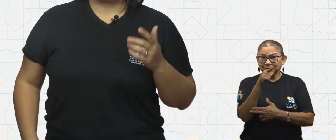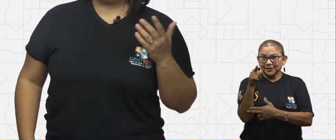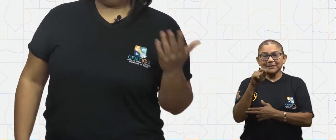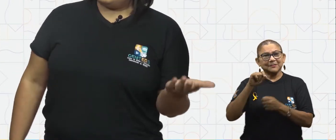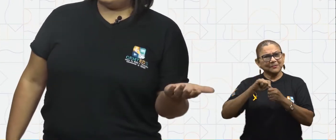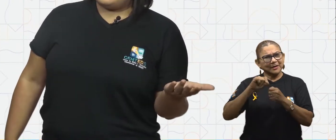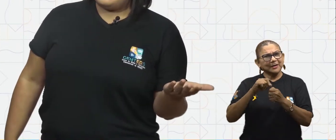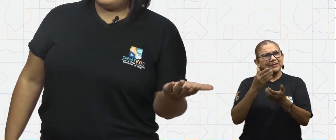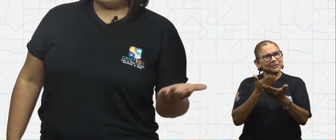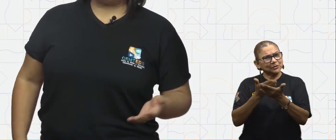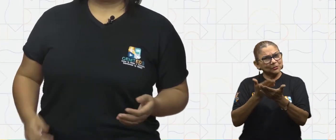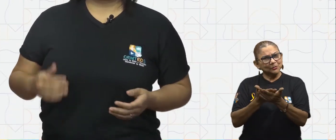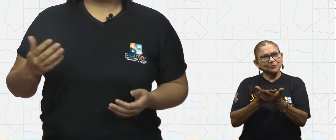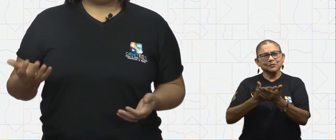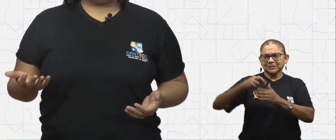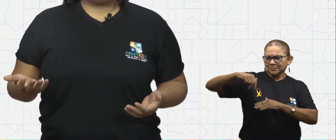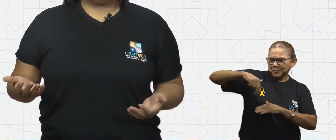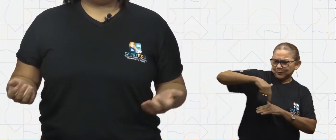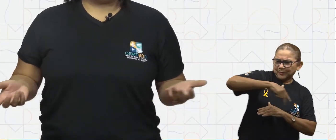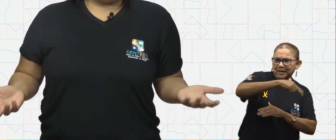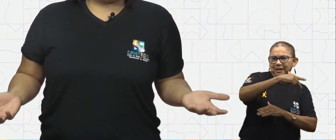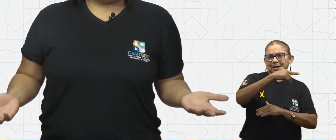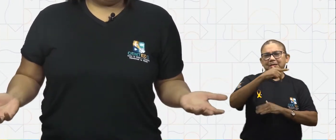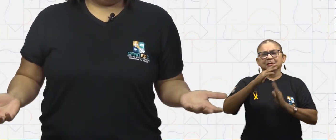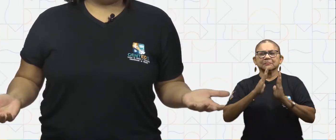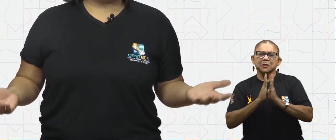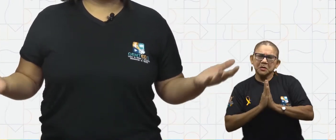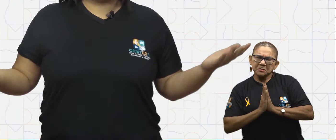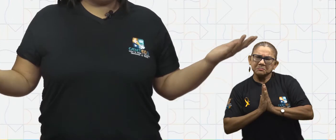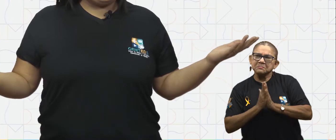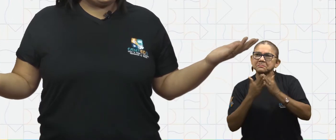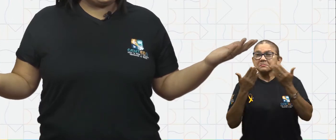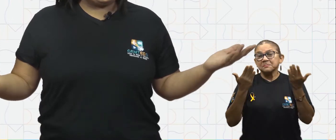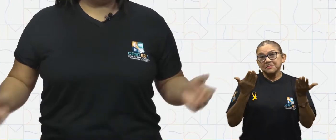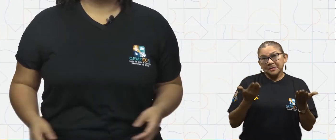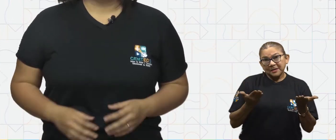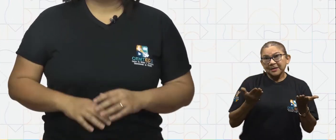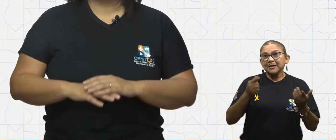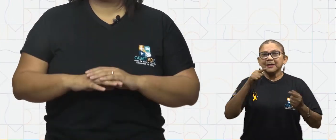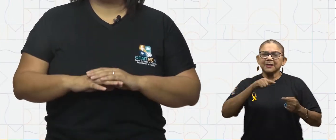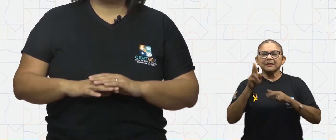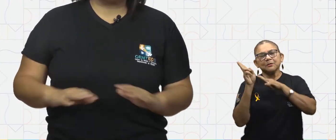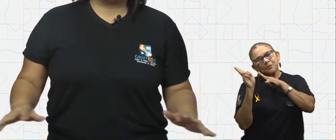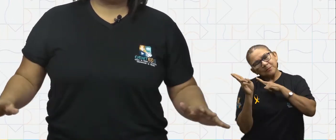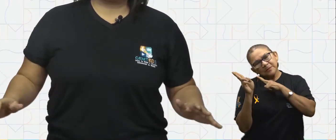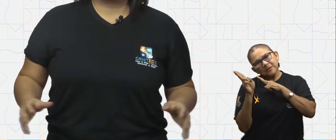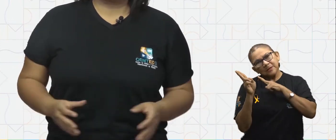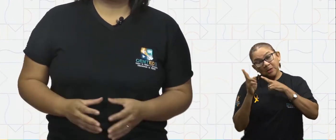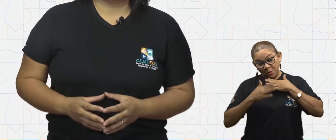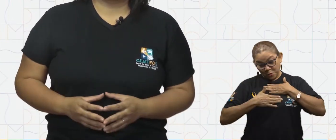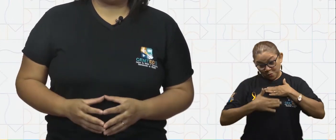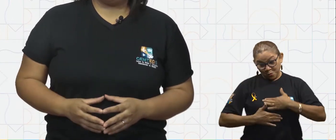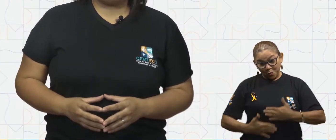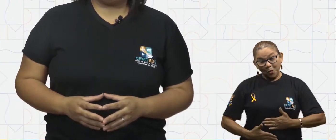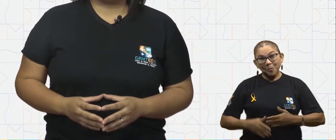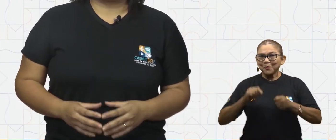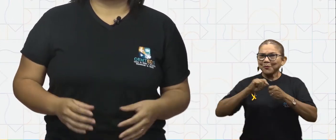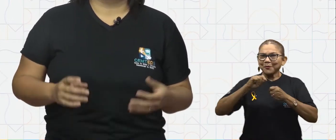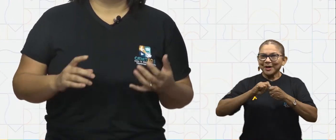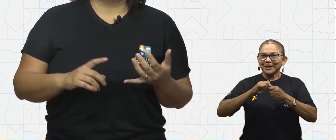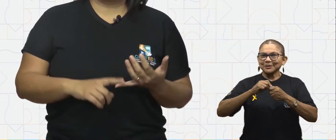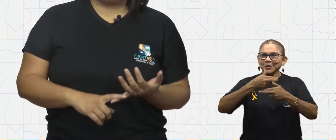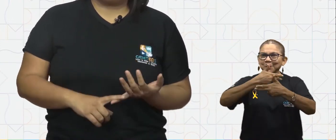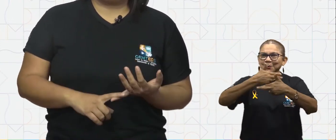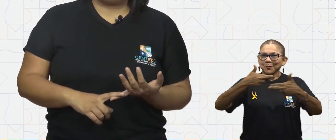Movimentar-se, estudar, comer, rezar, dormir? O corpo humano faz coisas